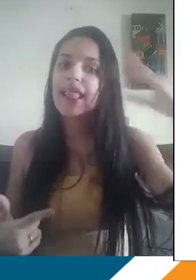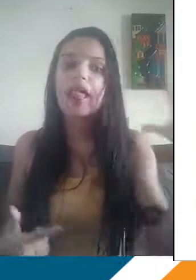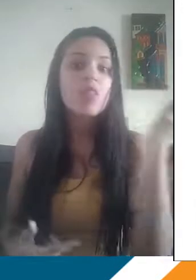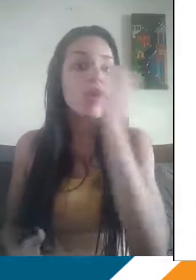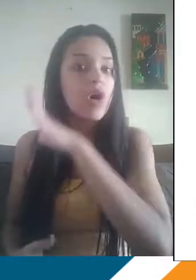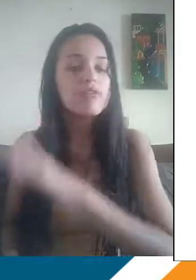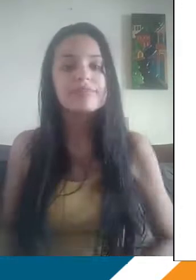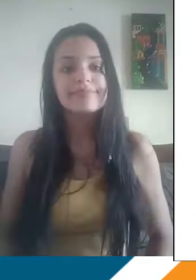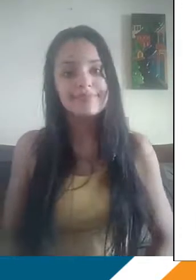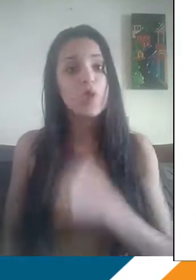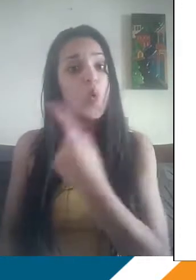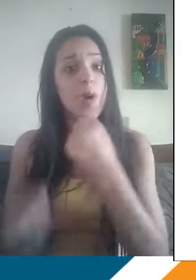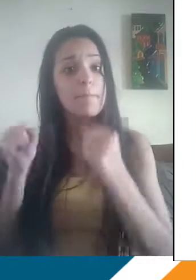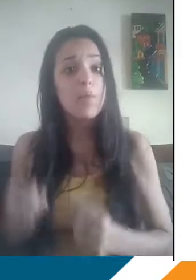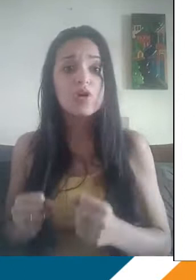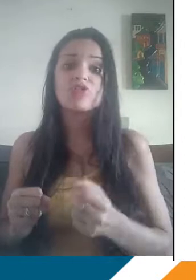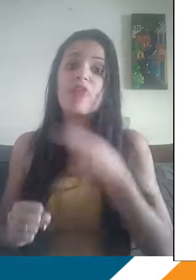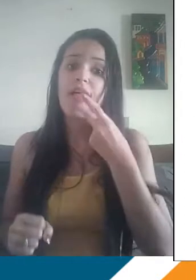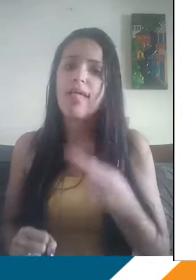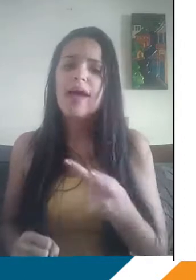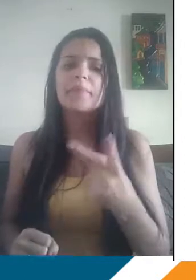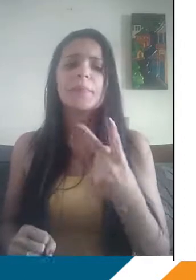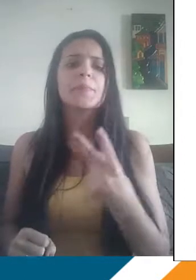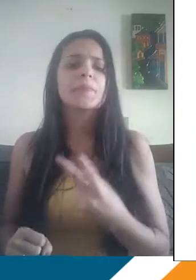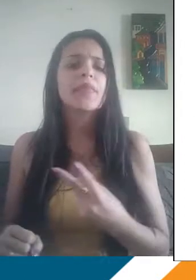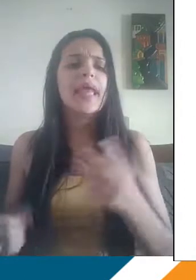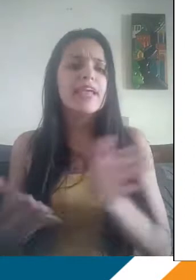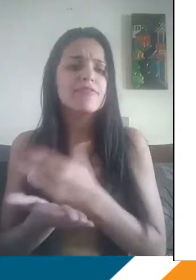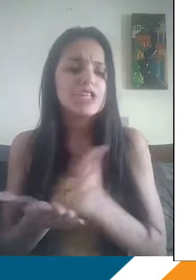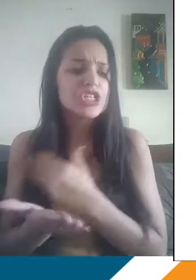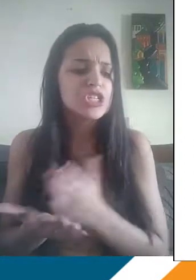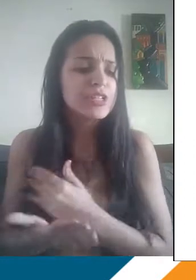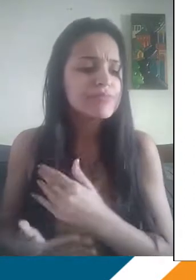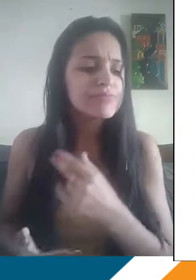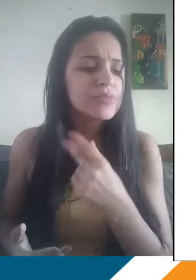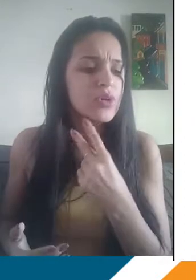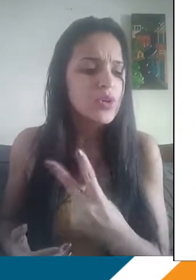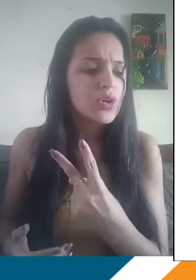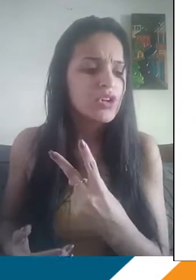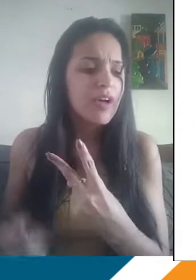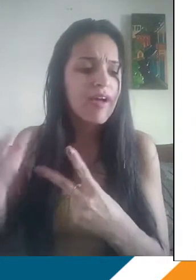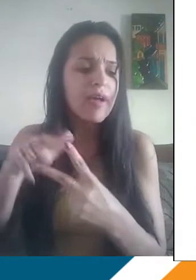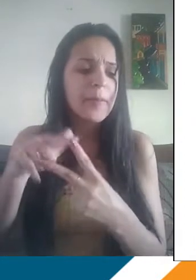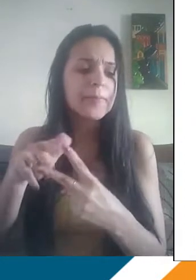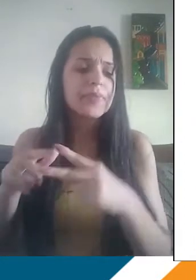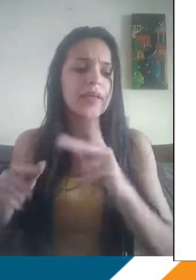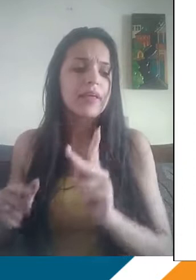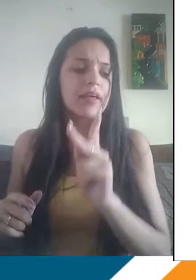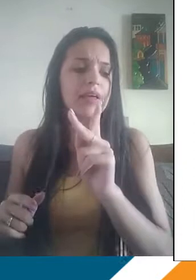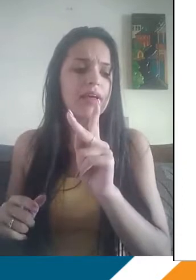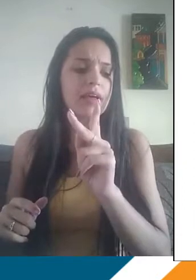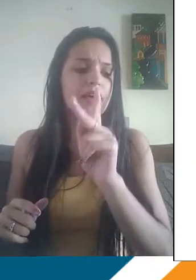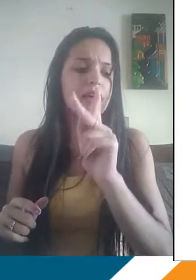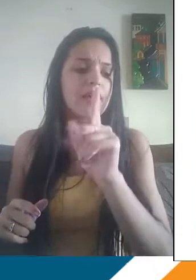revistas, nós podemos citar a Claxon, que foi a primeira delas, e a revista de antropofagia, que abrigou o famoso